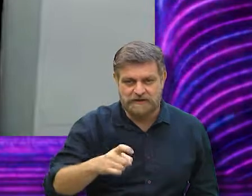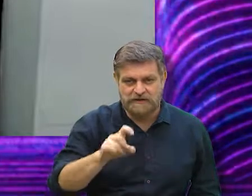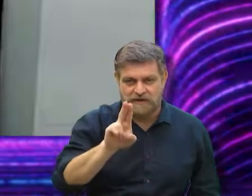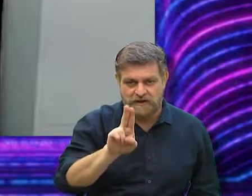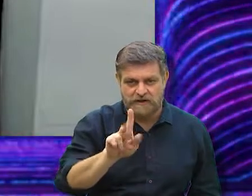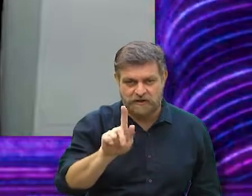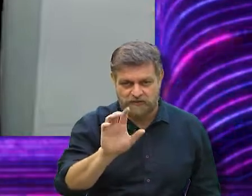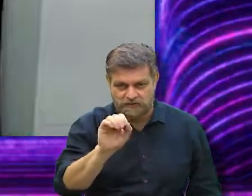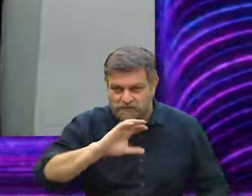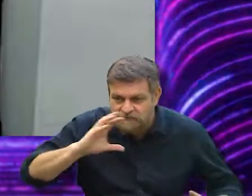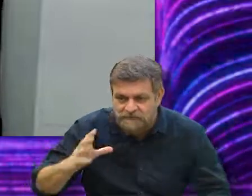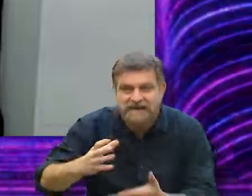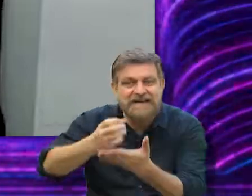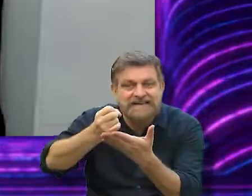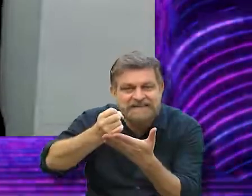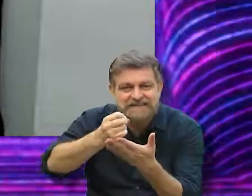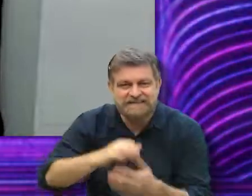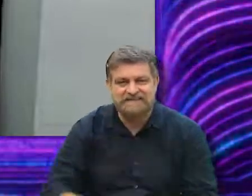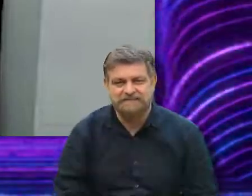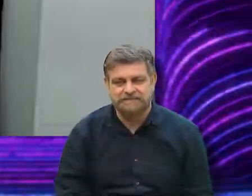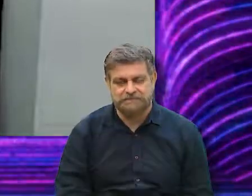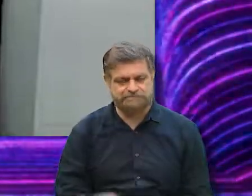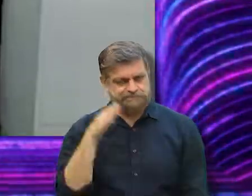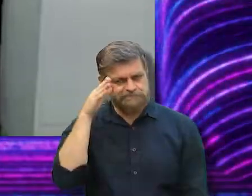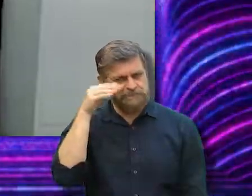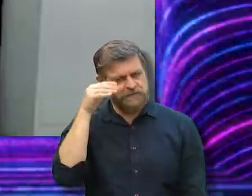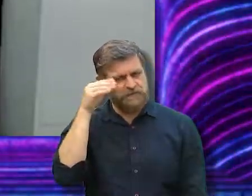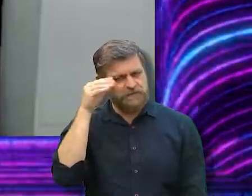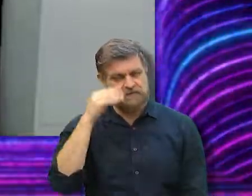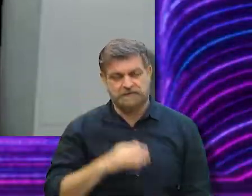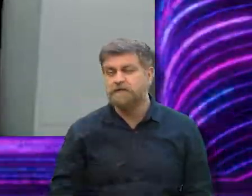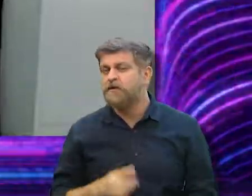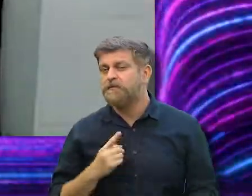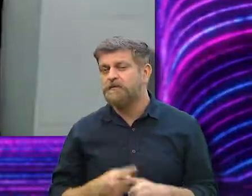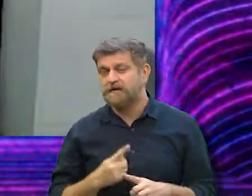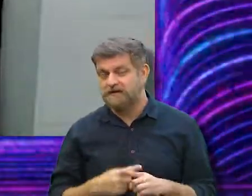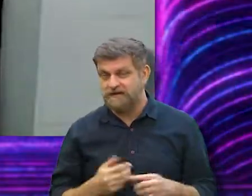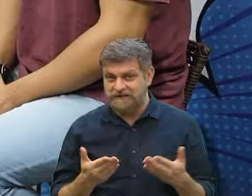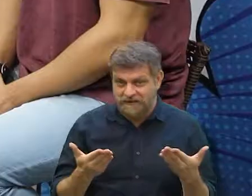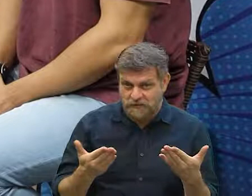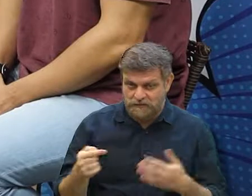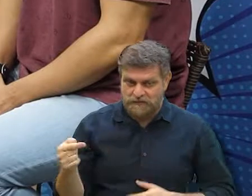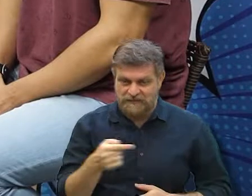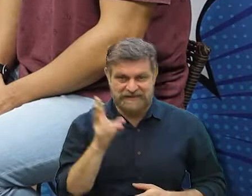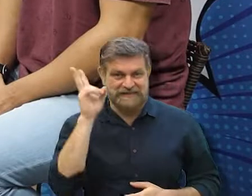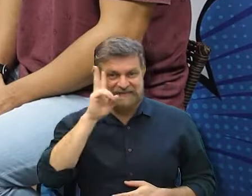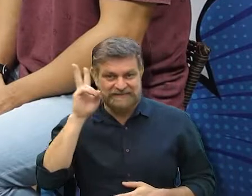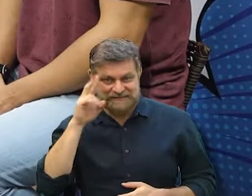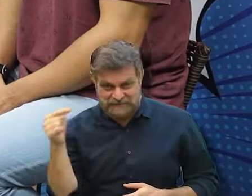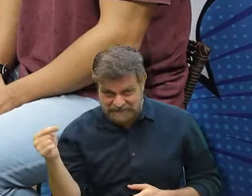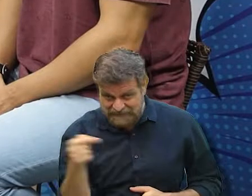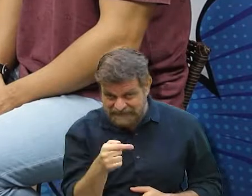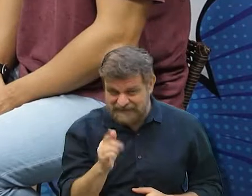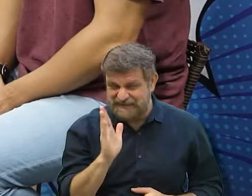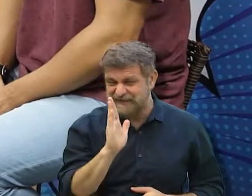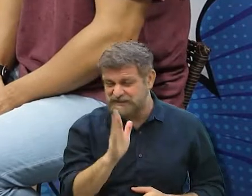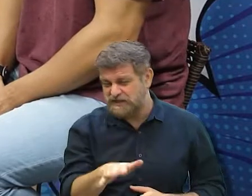que viram meus amigos e se envolvem aí numa aventura que é o resgate do pequeno